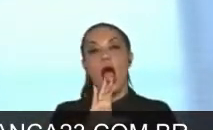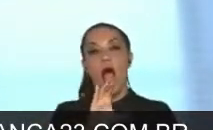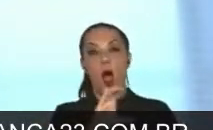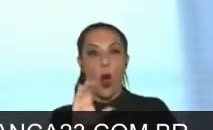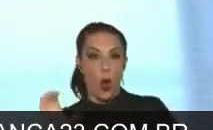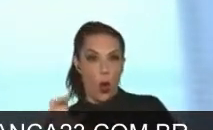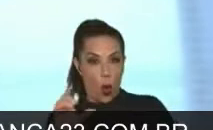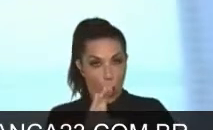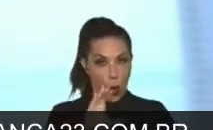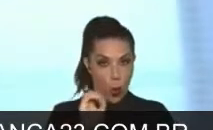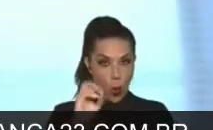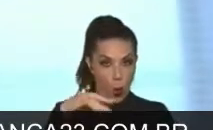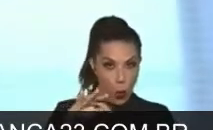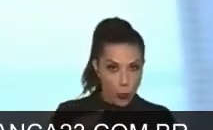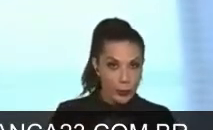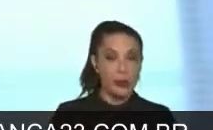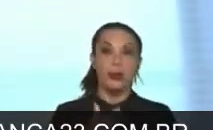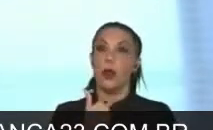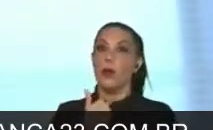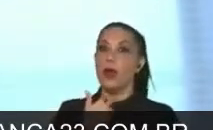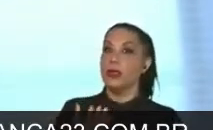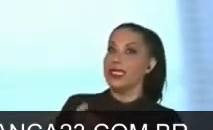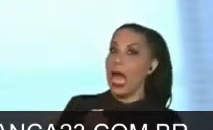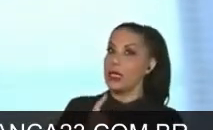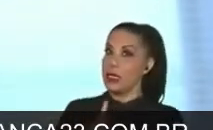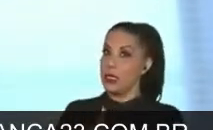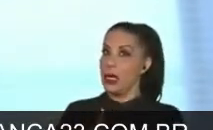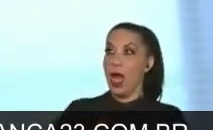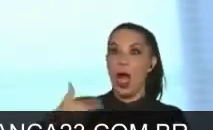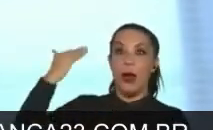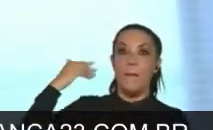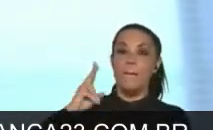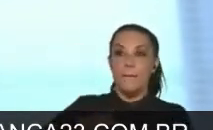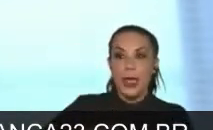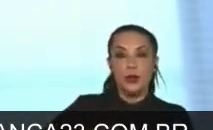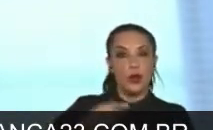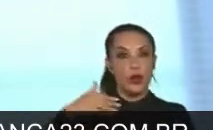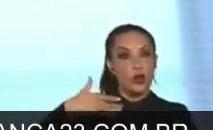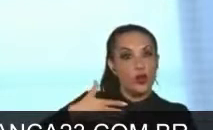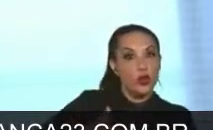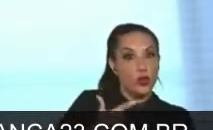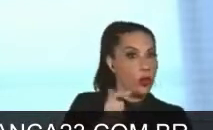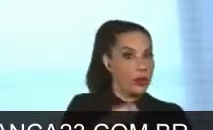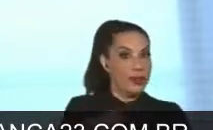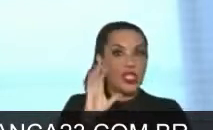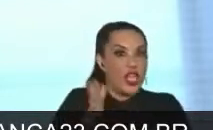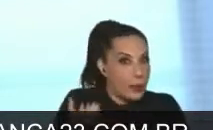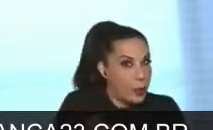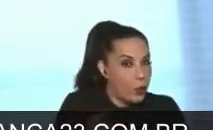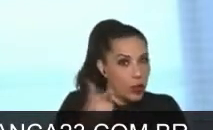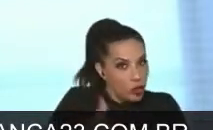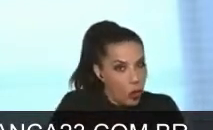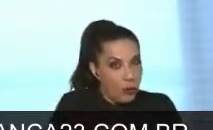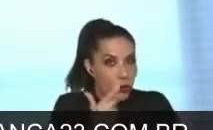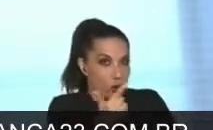Ele não pode ter sido realizado nenhum saque pelo mesmo motivo nos últimos 12 meses. E esse saque,